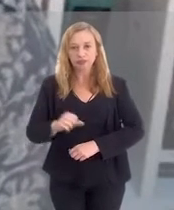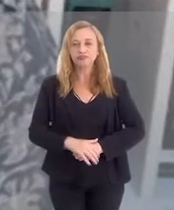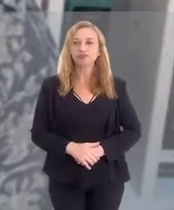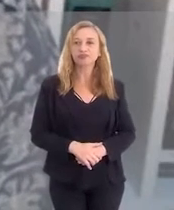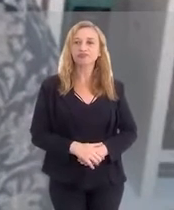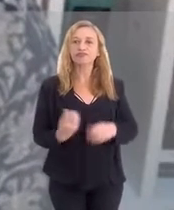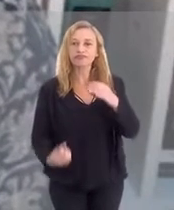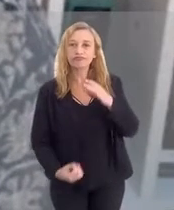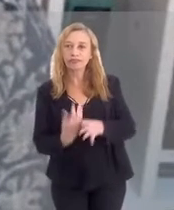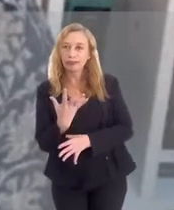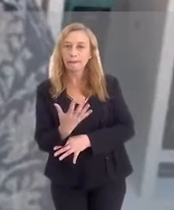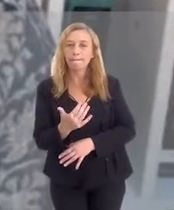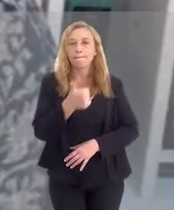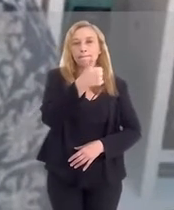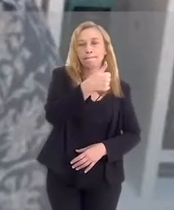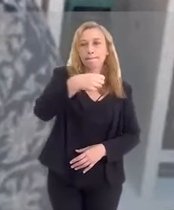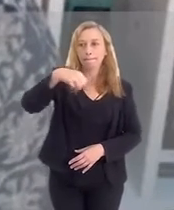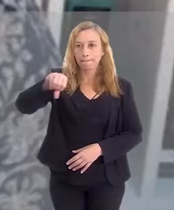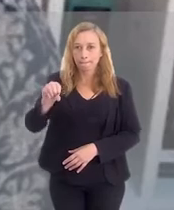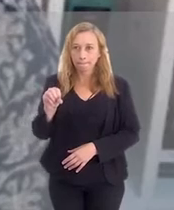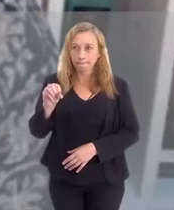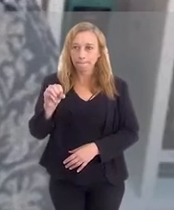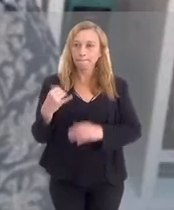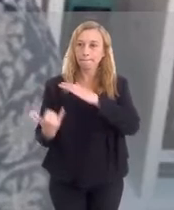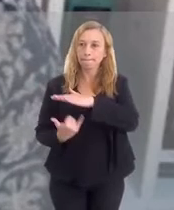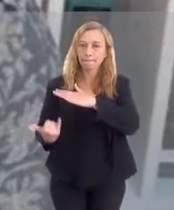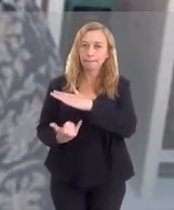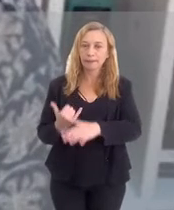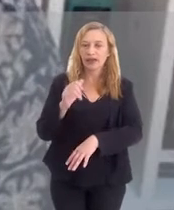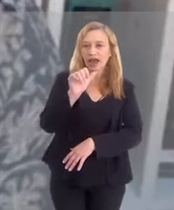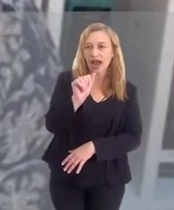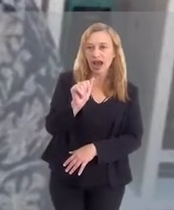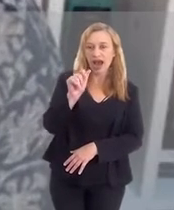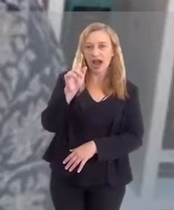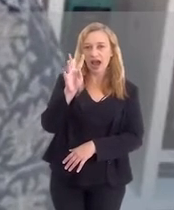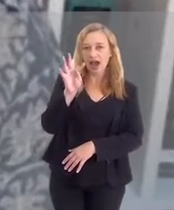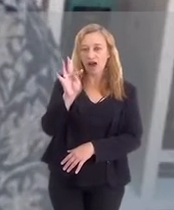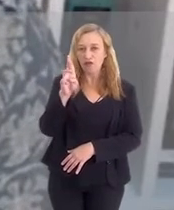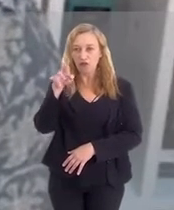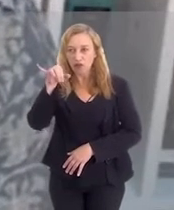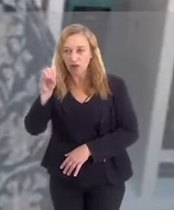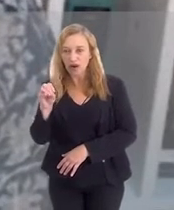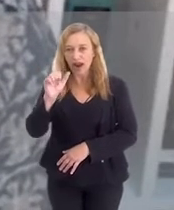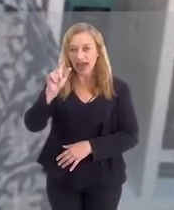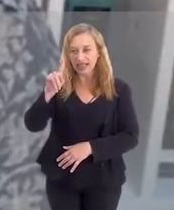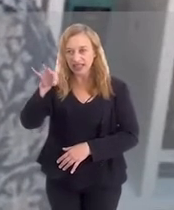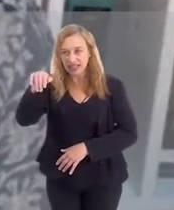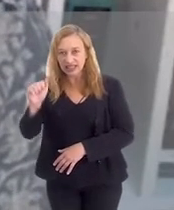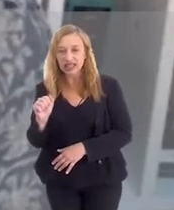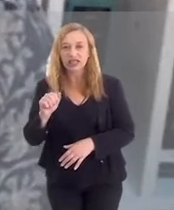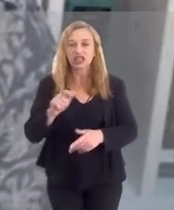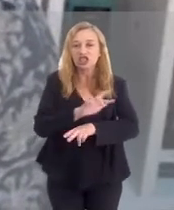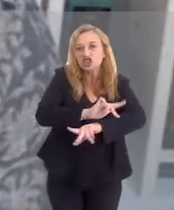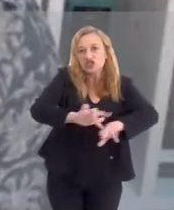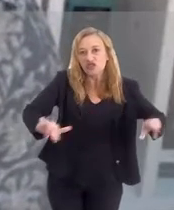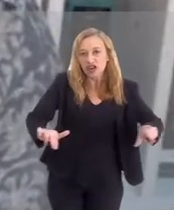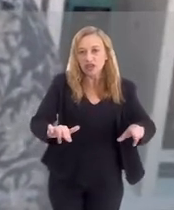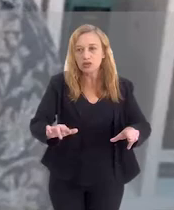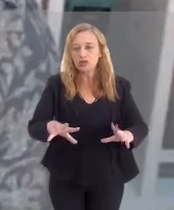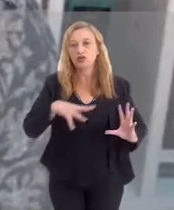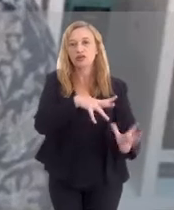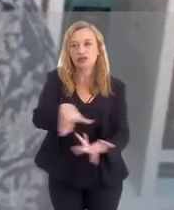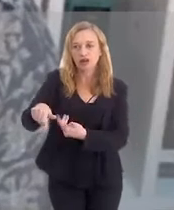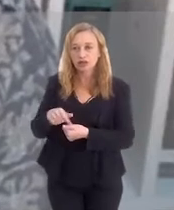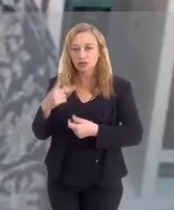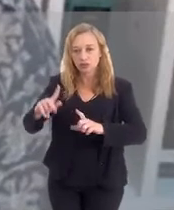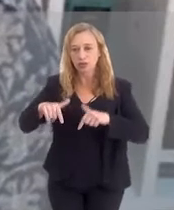2015-2018. A criação, em 2019, do Instituto Afro-Latinas ajudou a organizar melhor os diversos universos